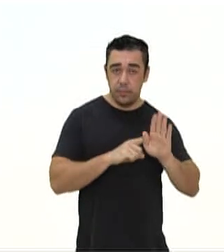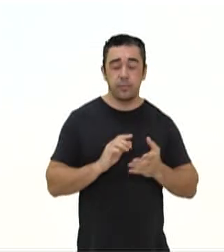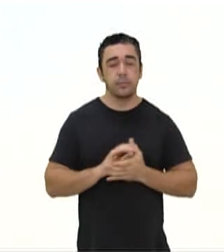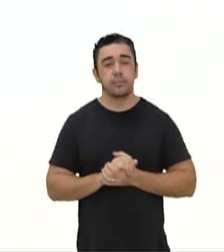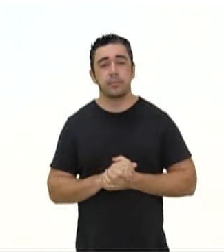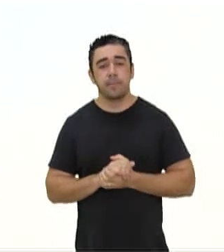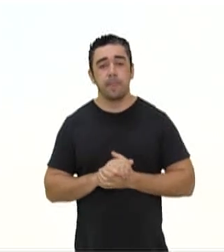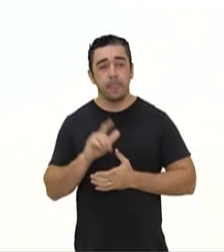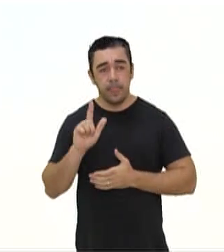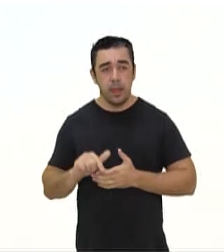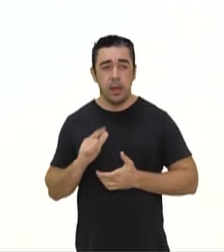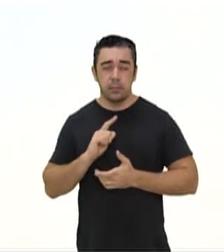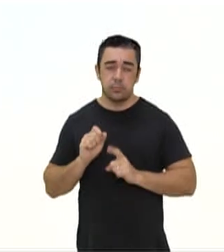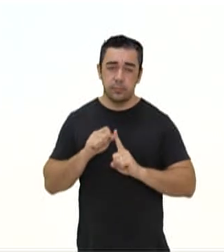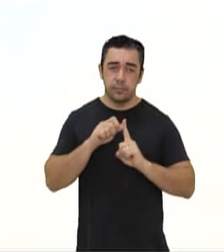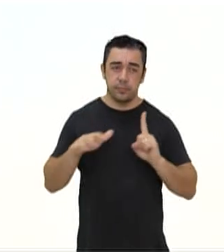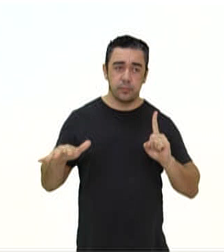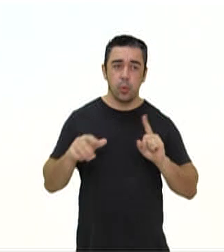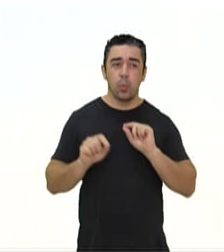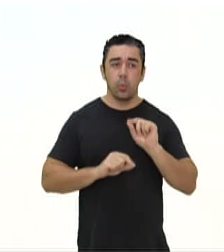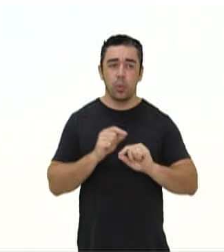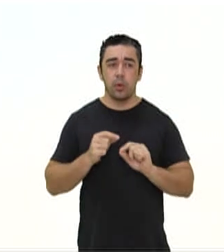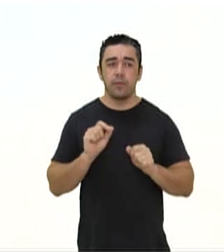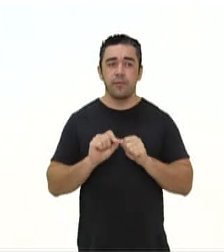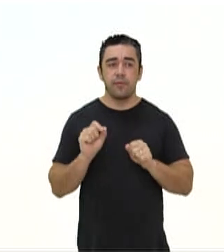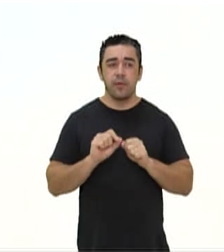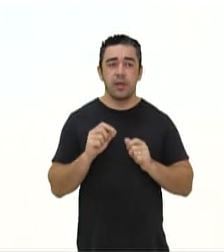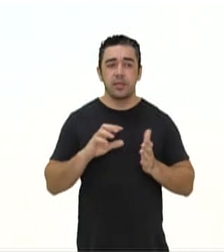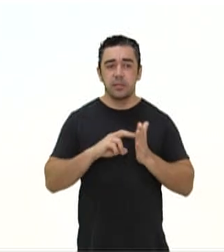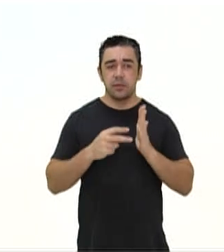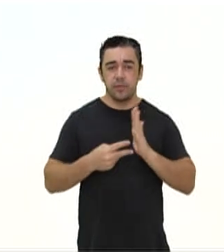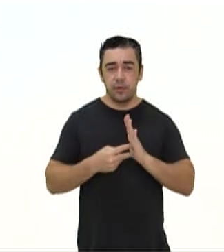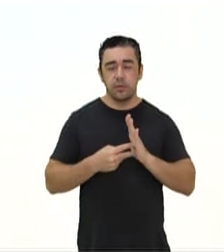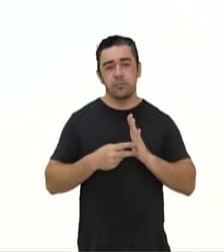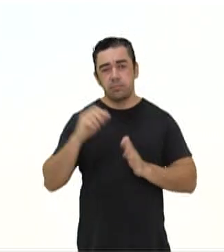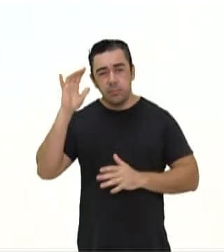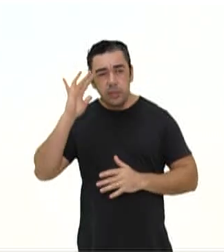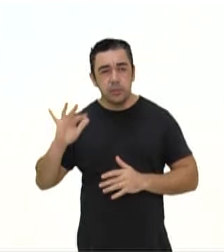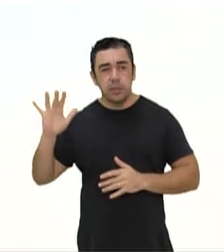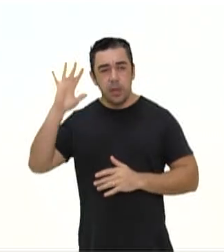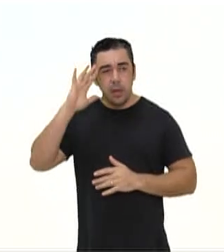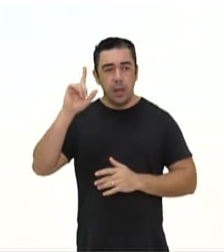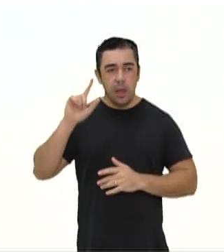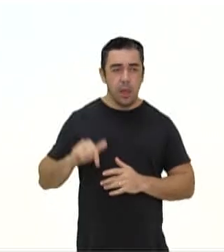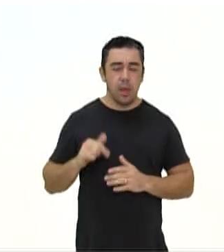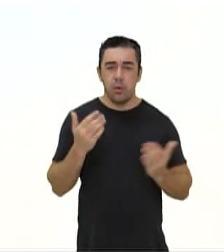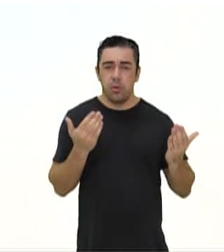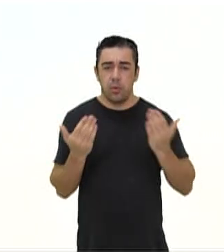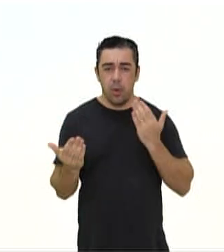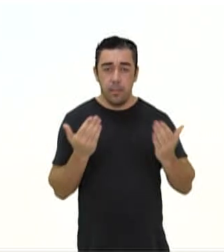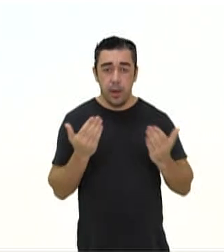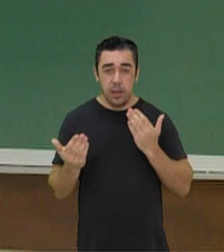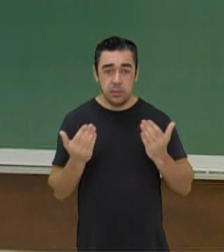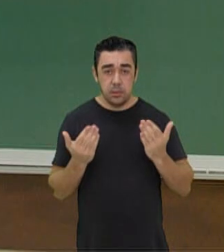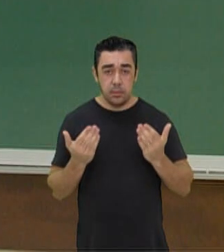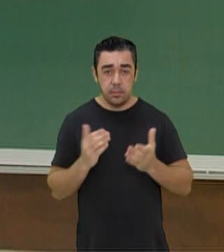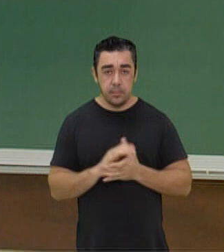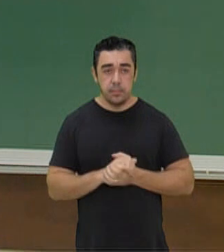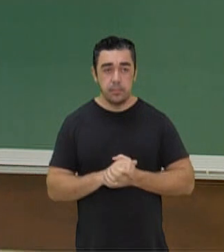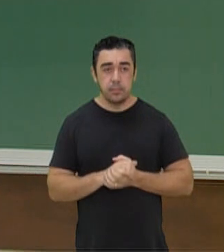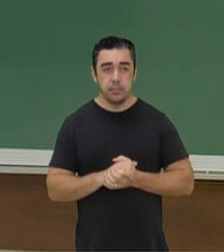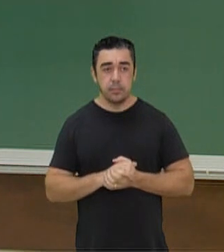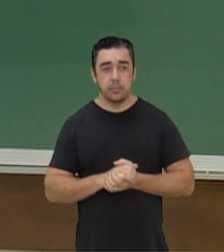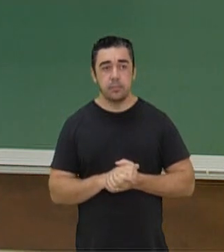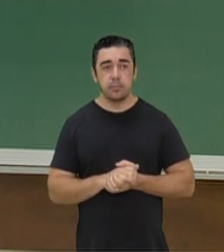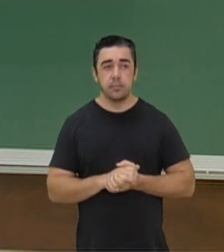Metáfora. Metáfora é uma figura de linguagem que produz sentidos figurados por meio de comparações, né?